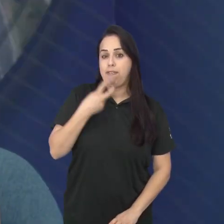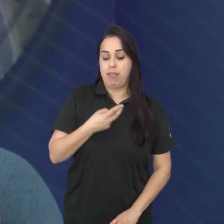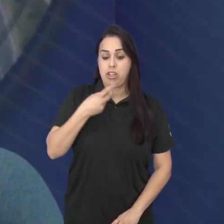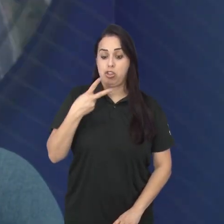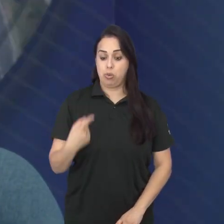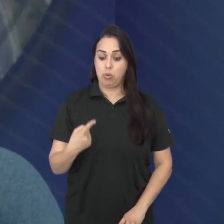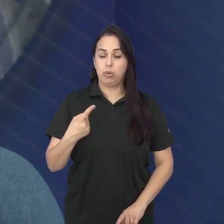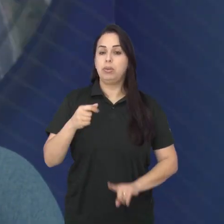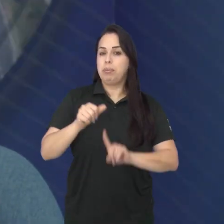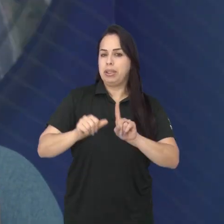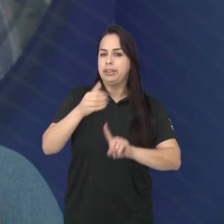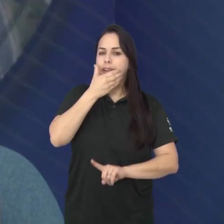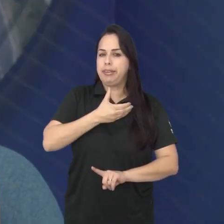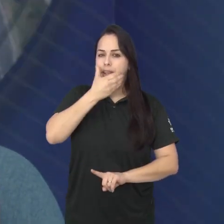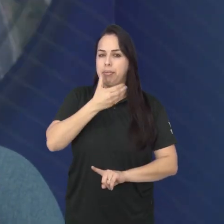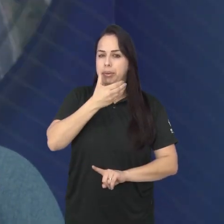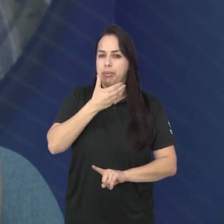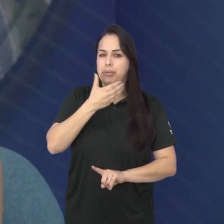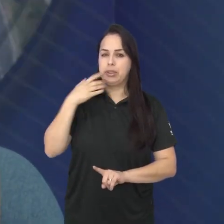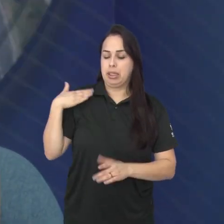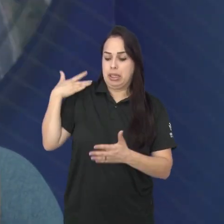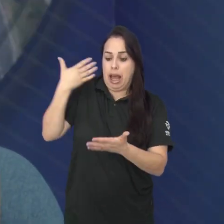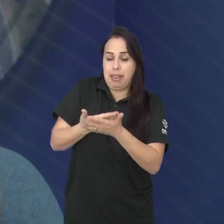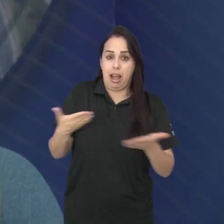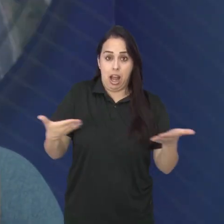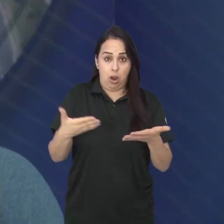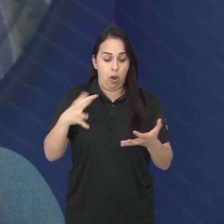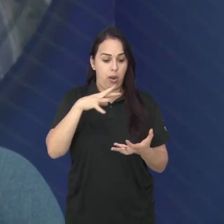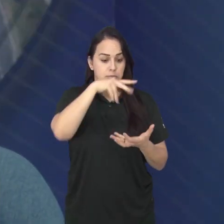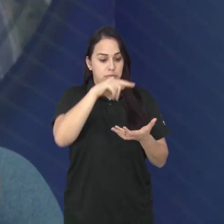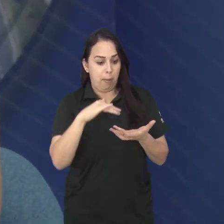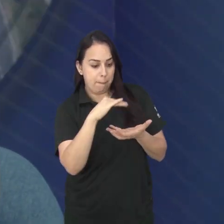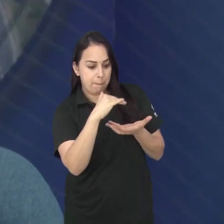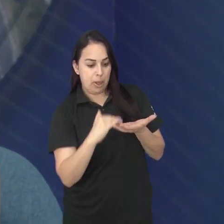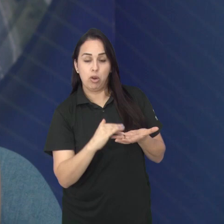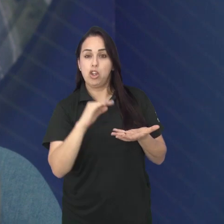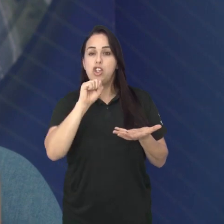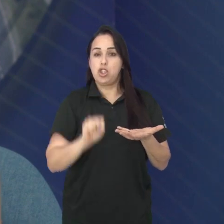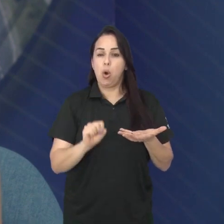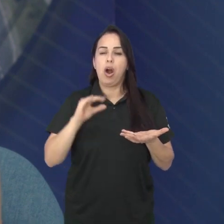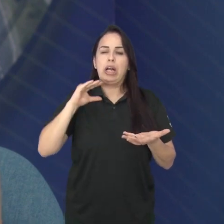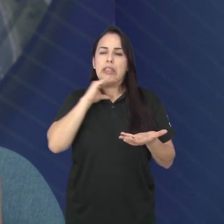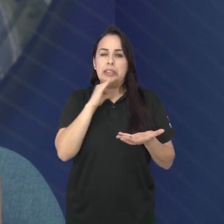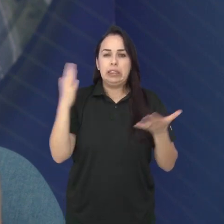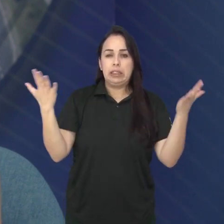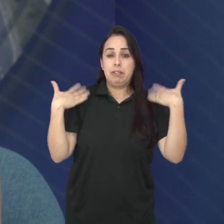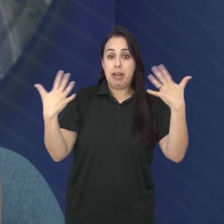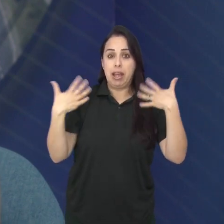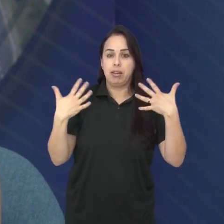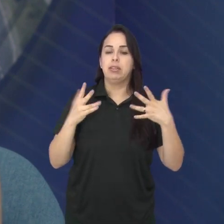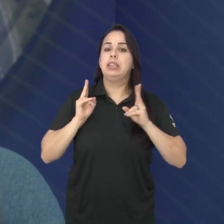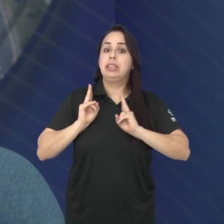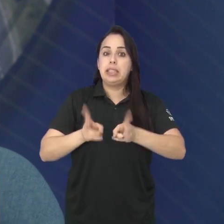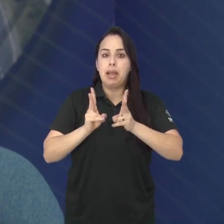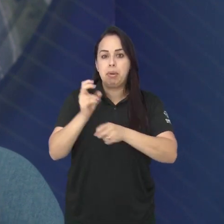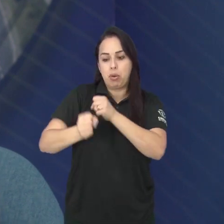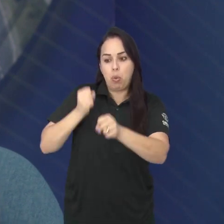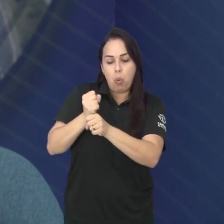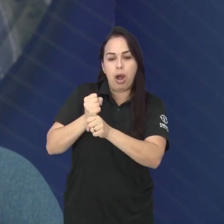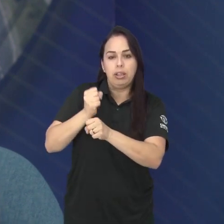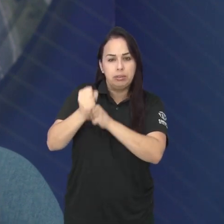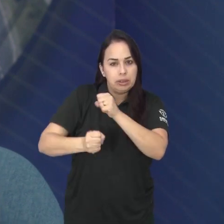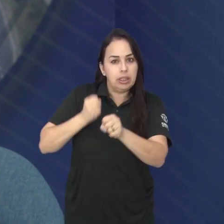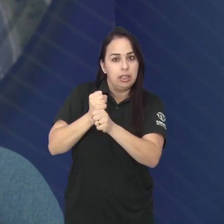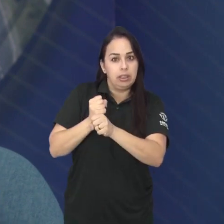Desde 21 de dezembro, todo o hemisfério sul vive a estação mais quente do ano, o verão. E como é de praxe todos os anos, essa